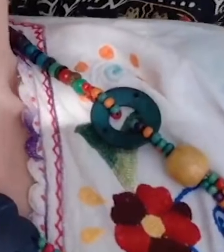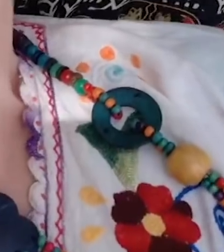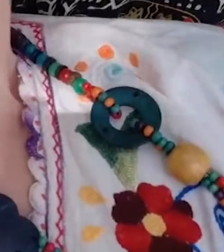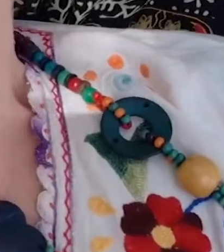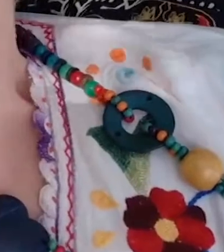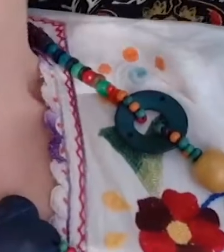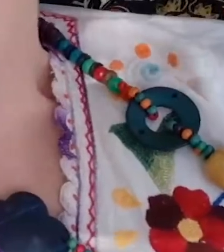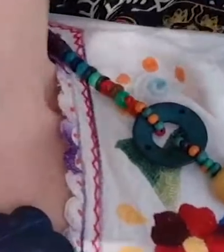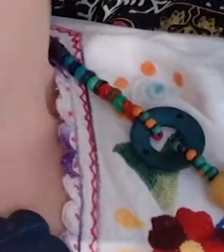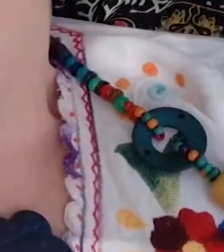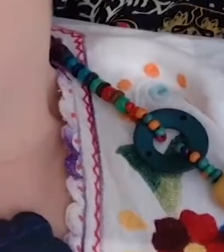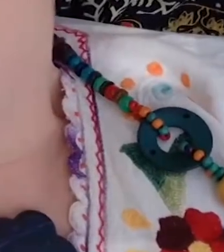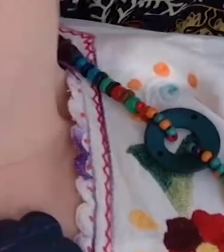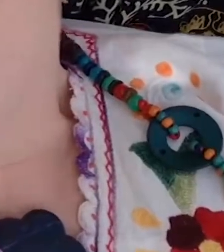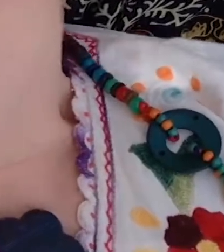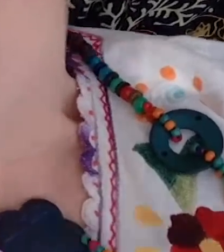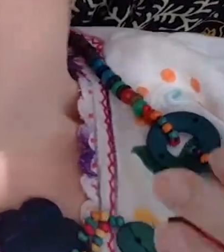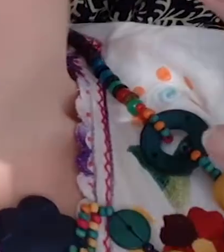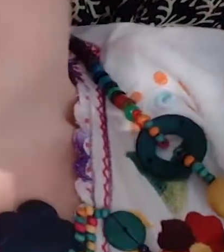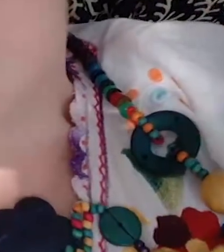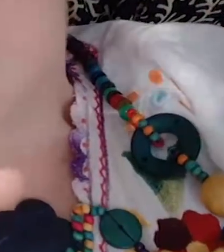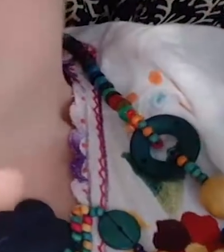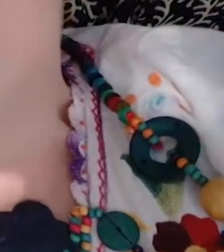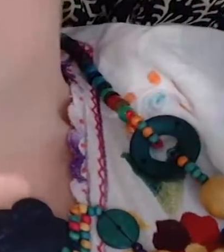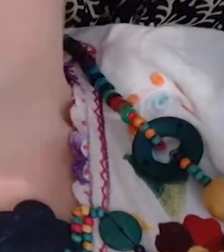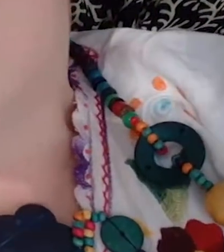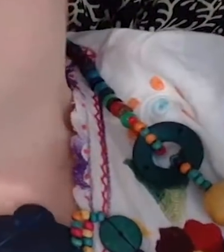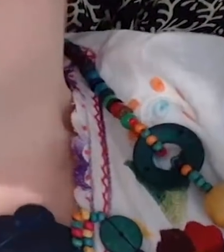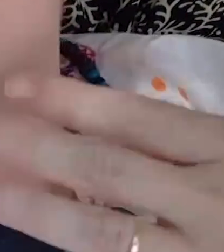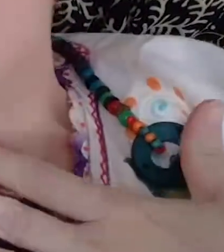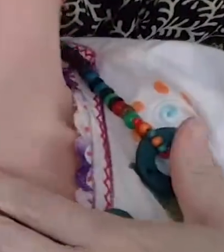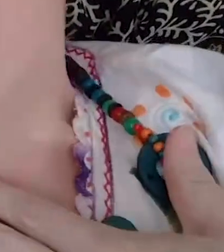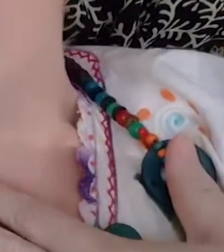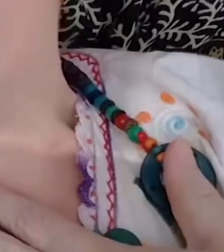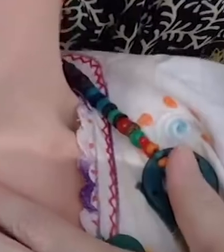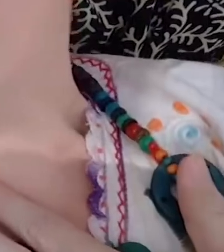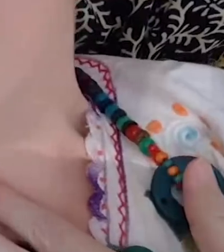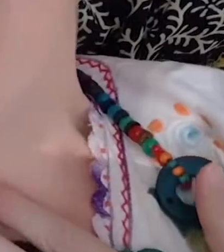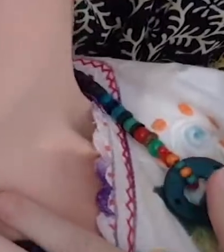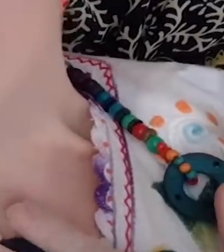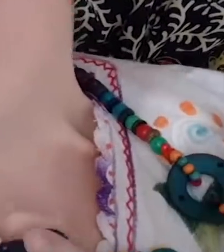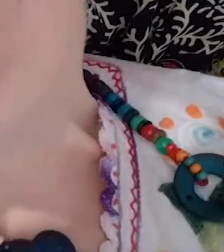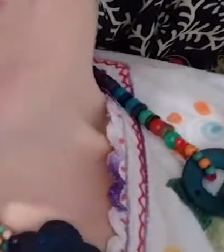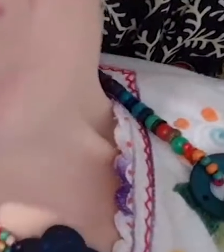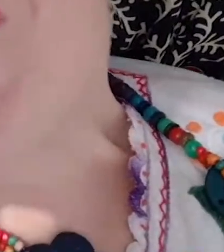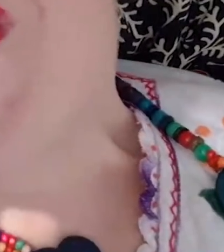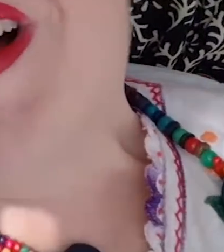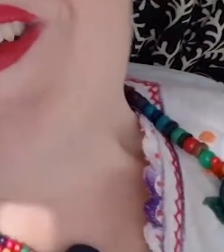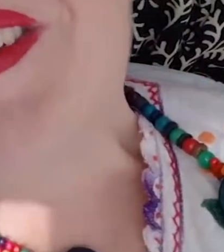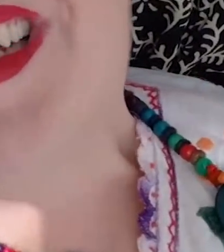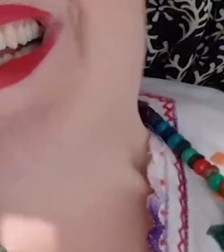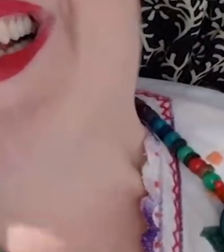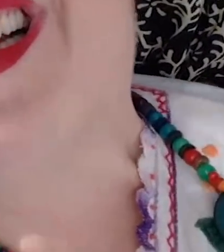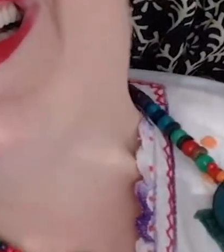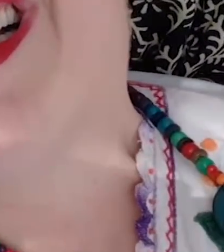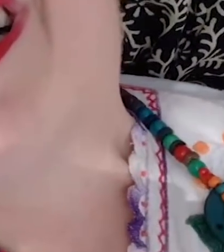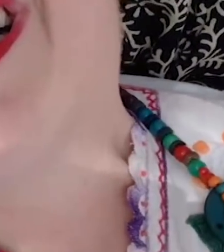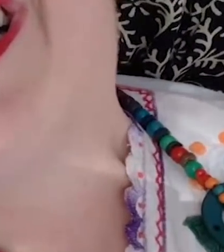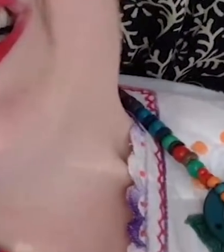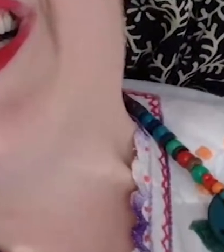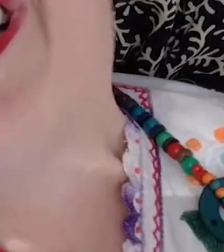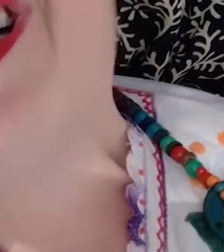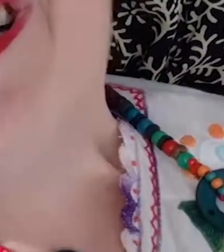colar de Carolina, o sol está trazendo calor para o meu colo.